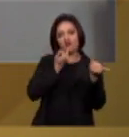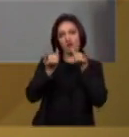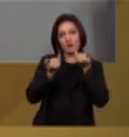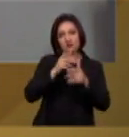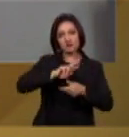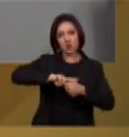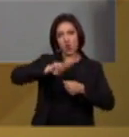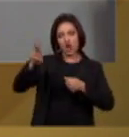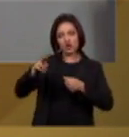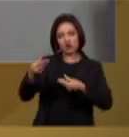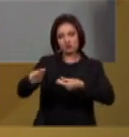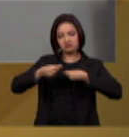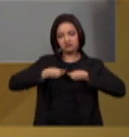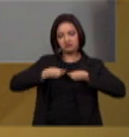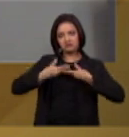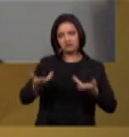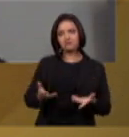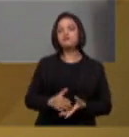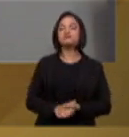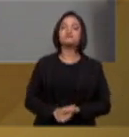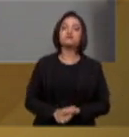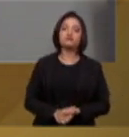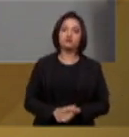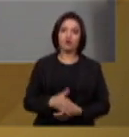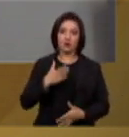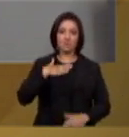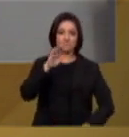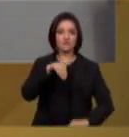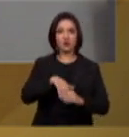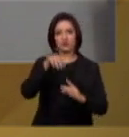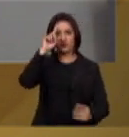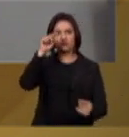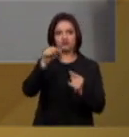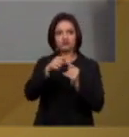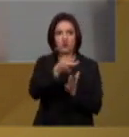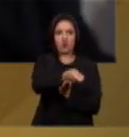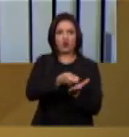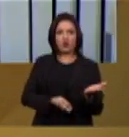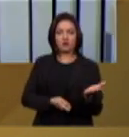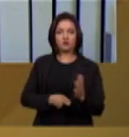remeteu. Voto com o relator, pela procedência.